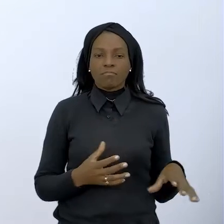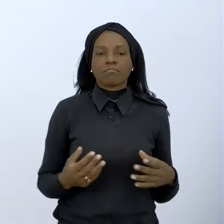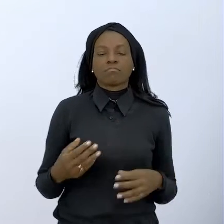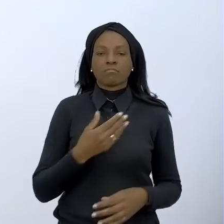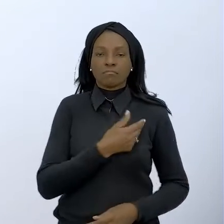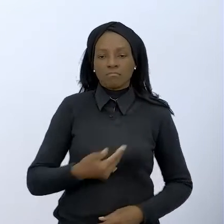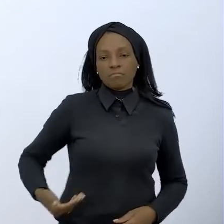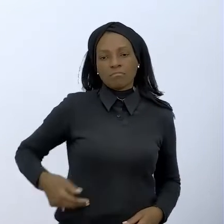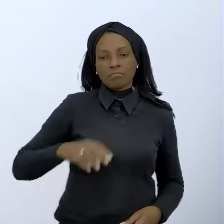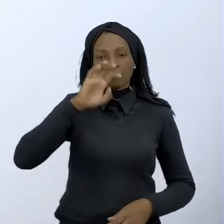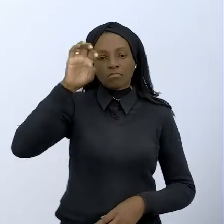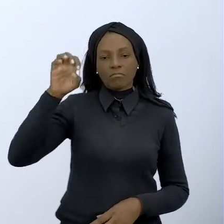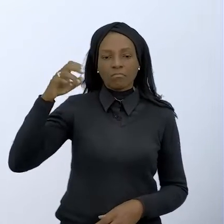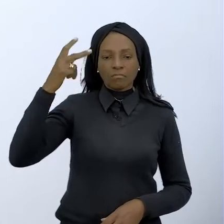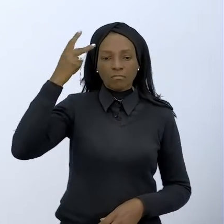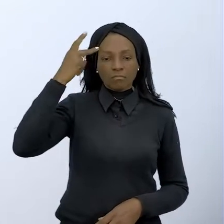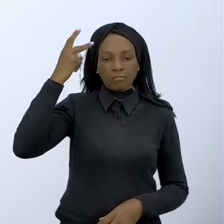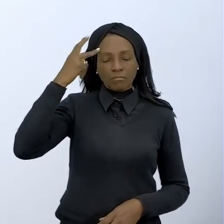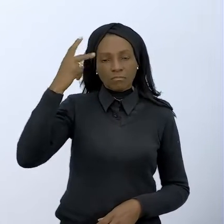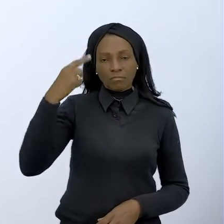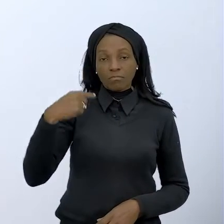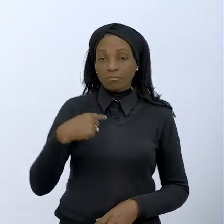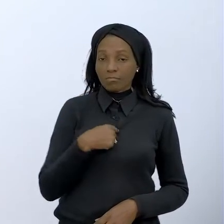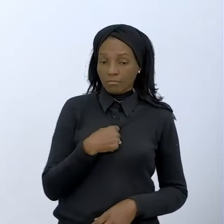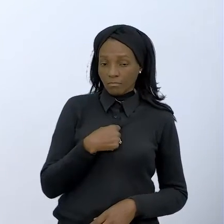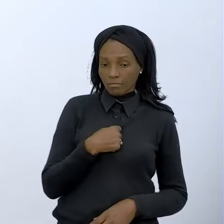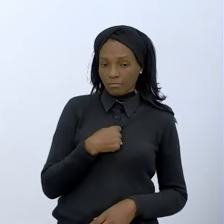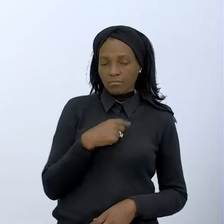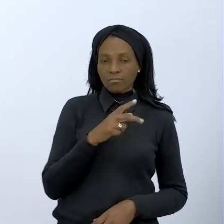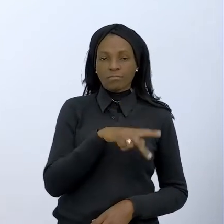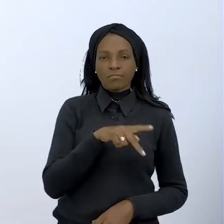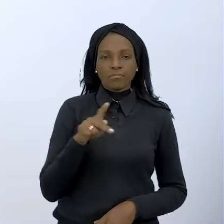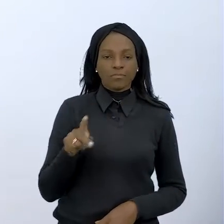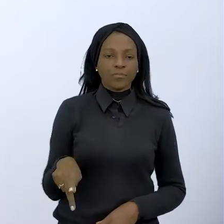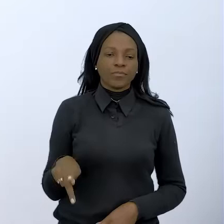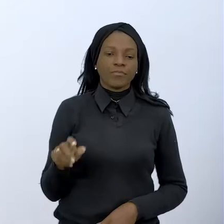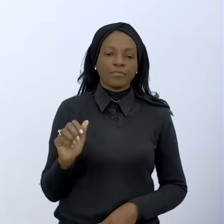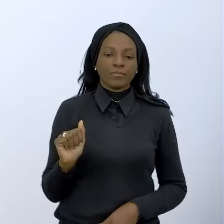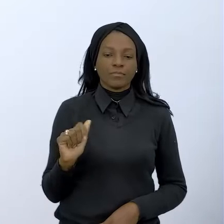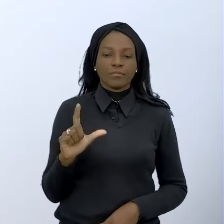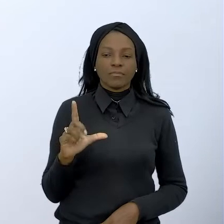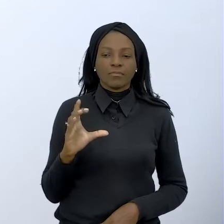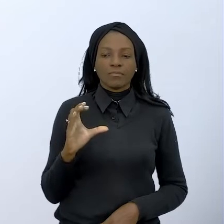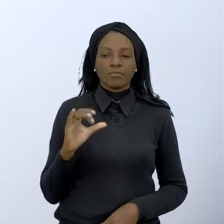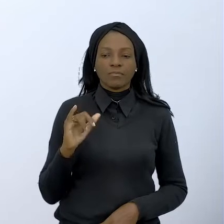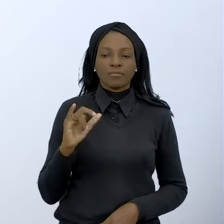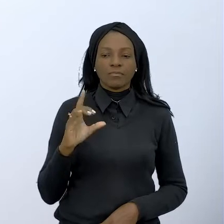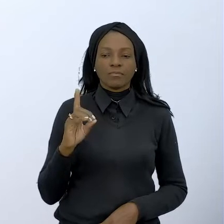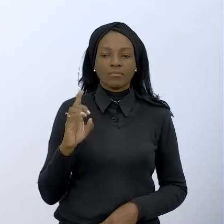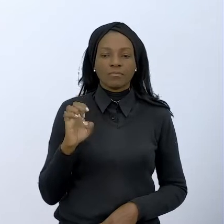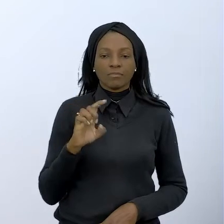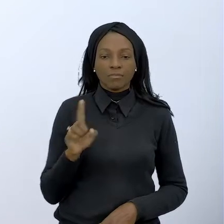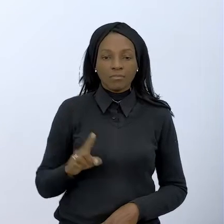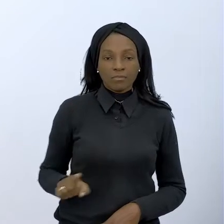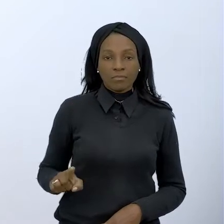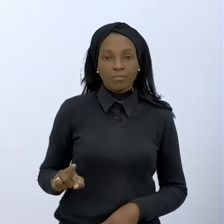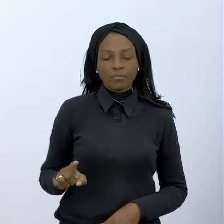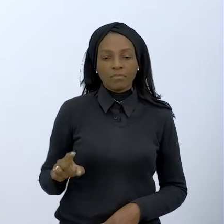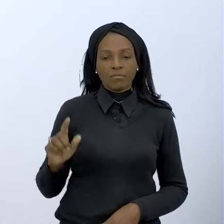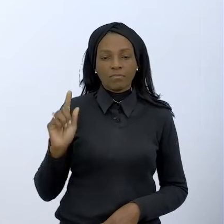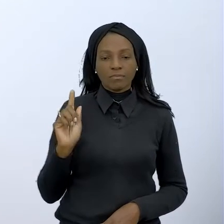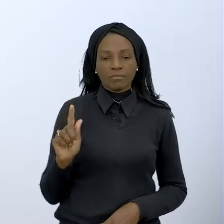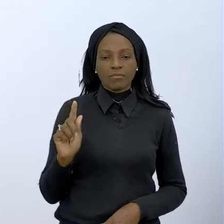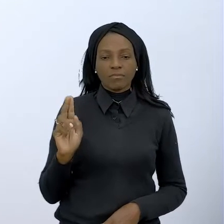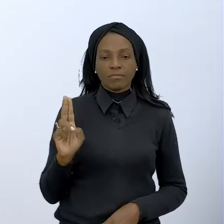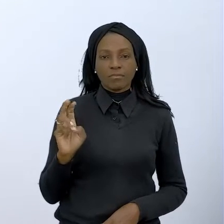do Estado de São Paulo. Eu sou o professor Alcides Guerreiro. A